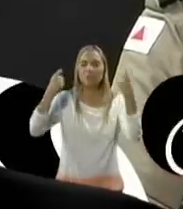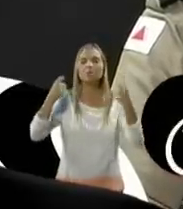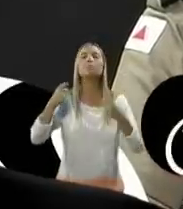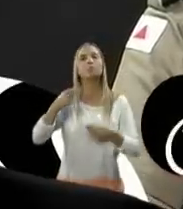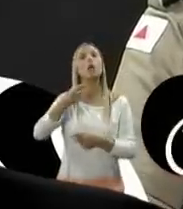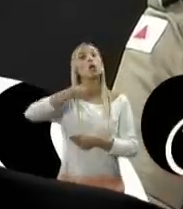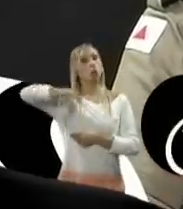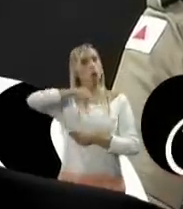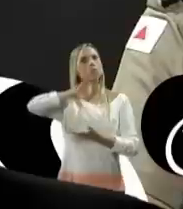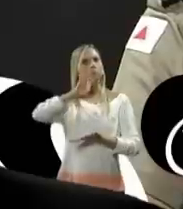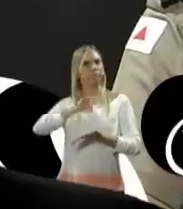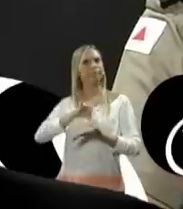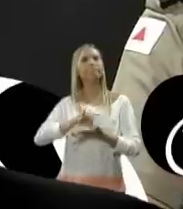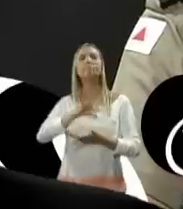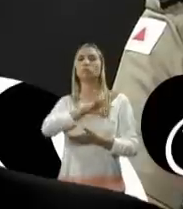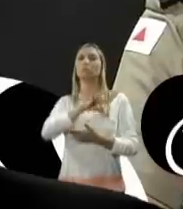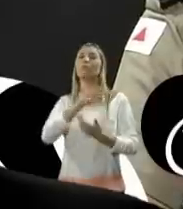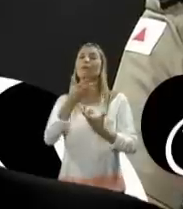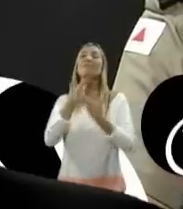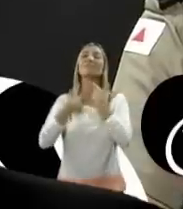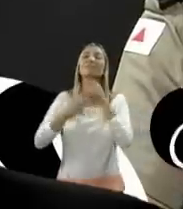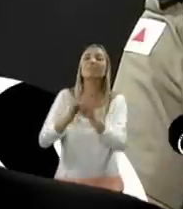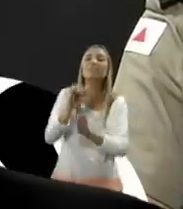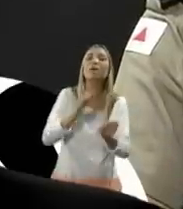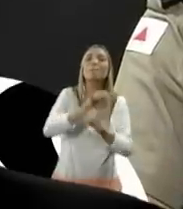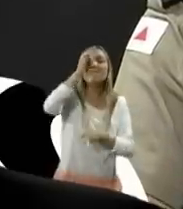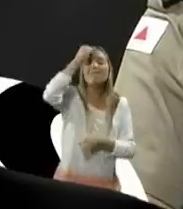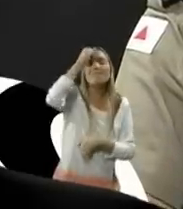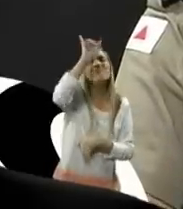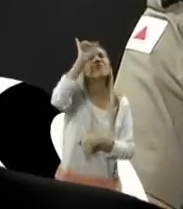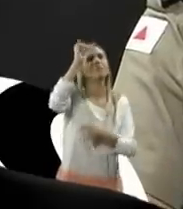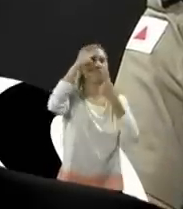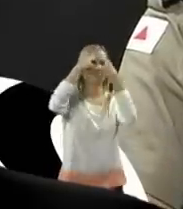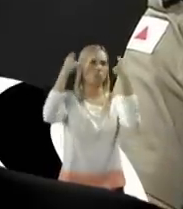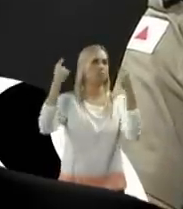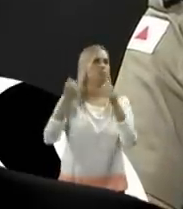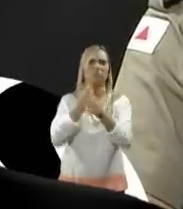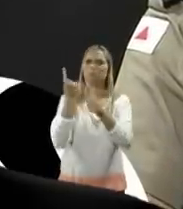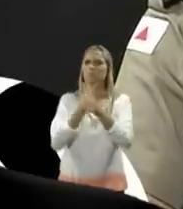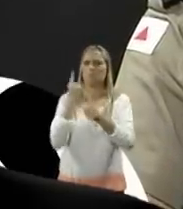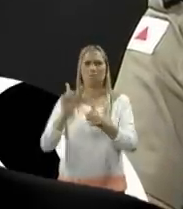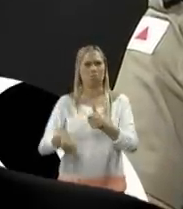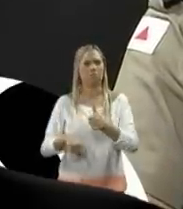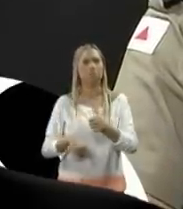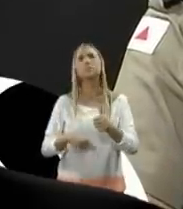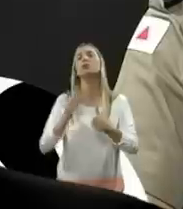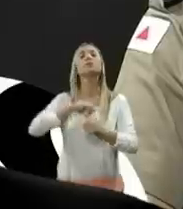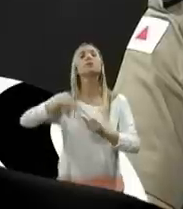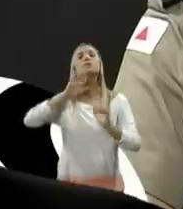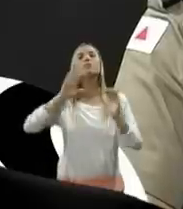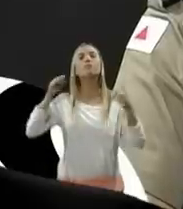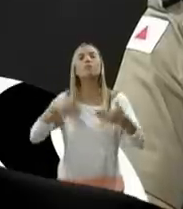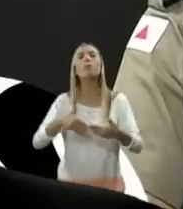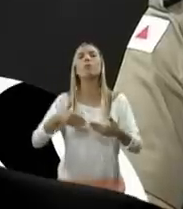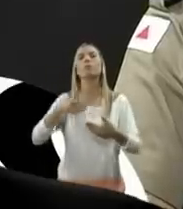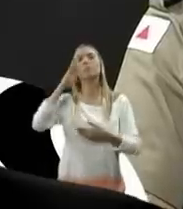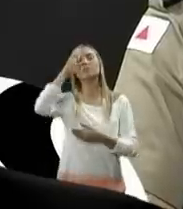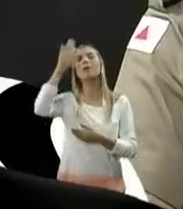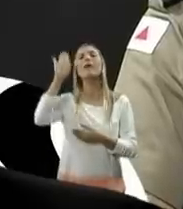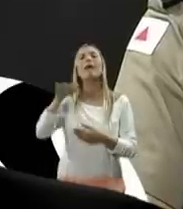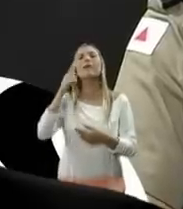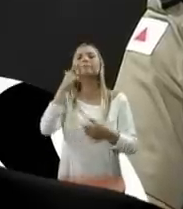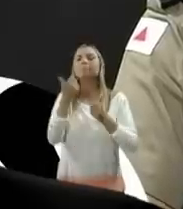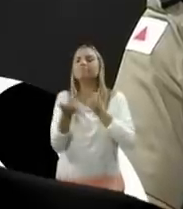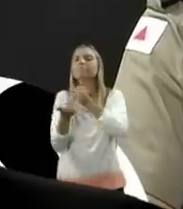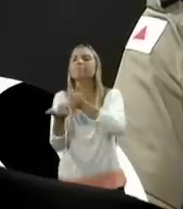e direcionando esse serviço preventivo, a gente tem desenvolvido, focado as nossas ações na